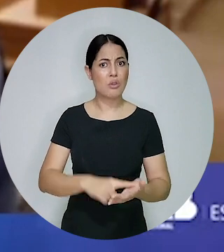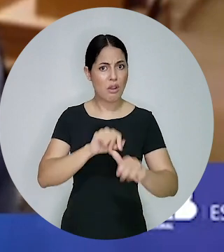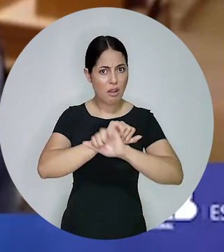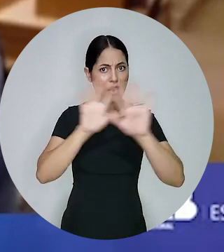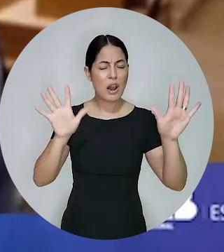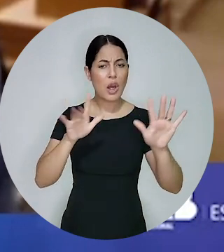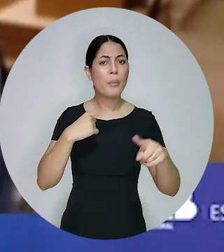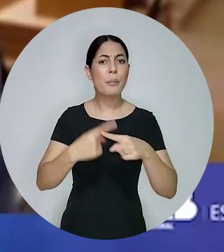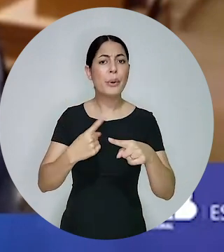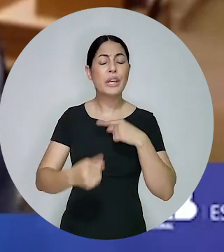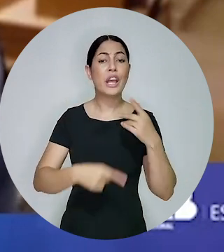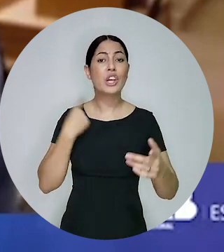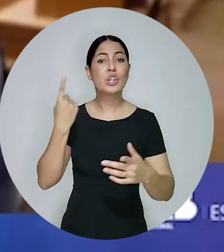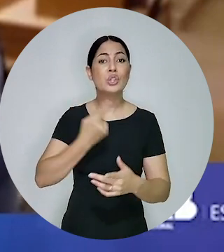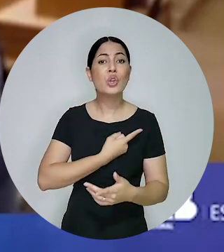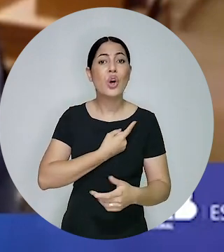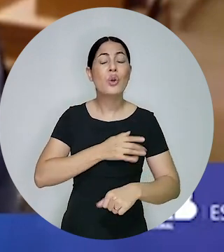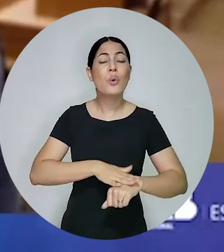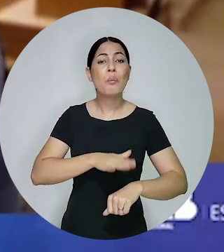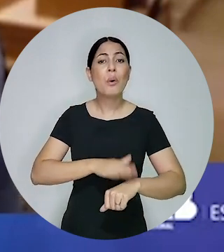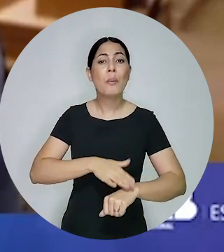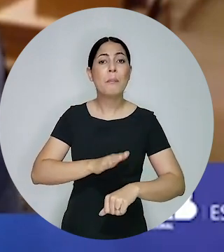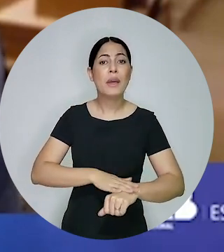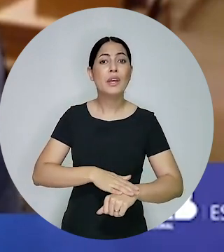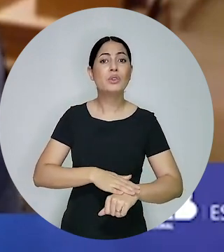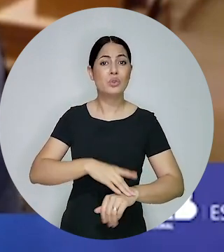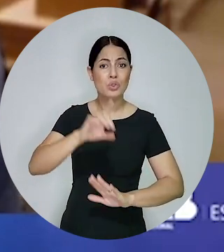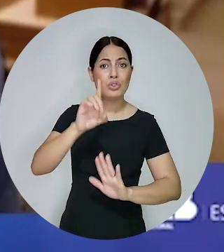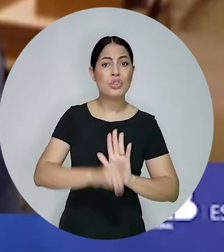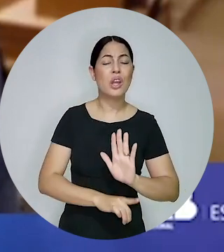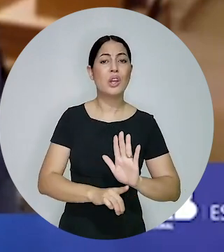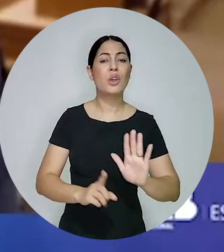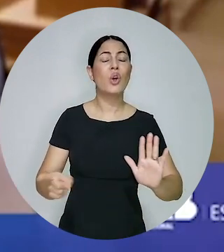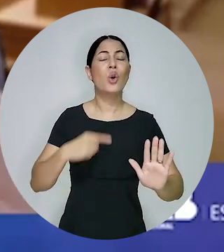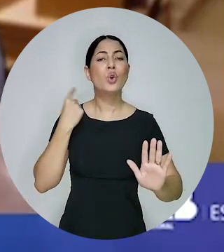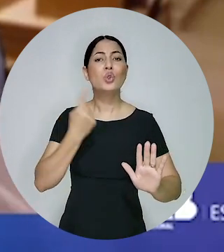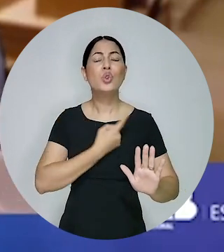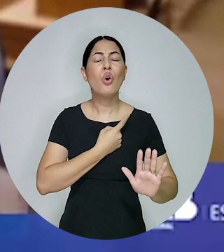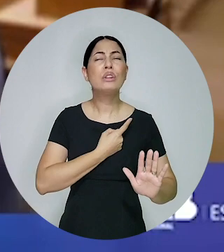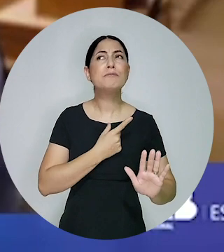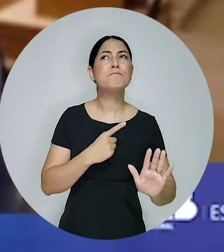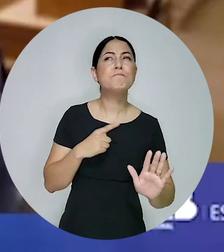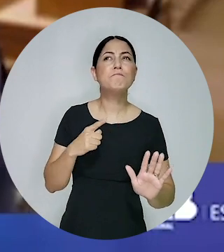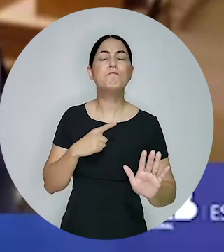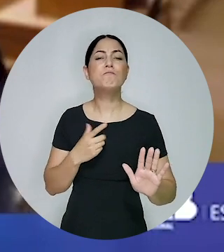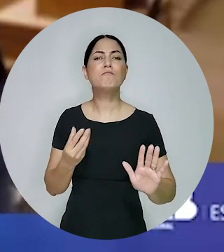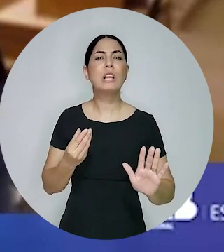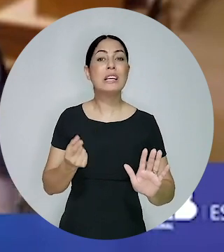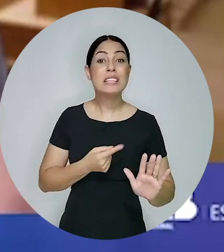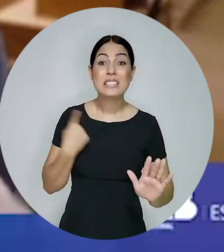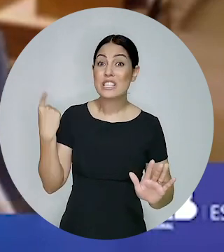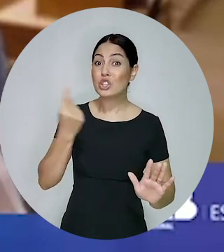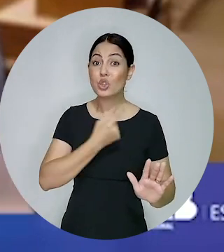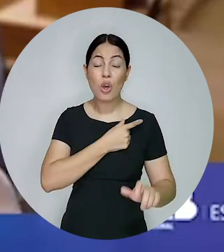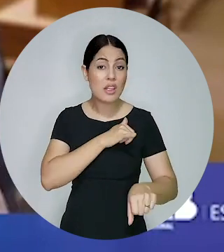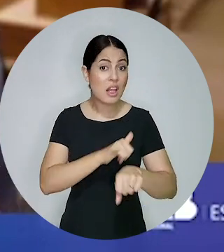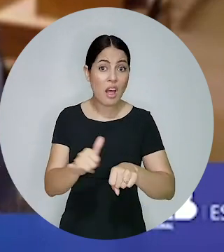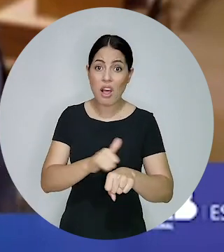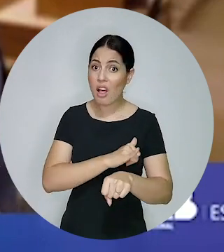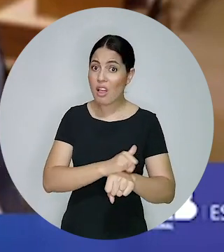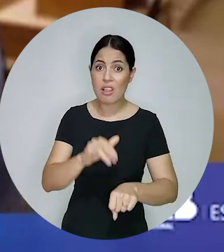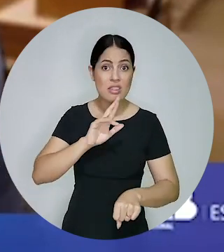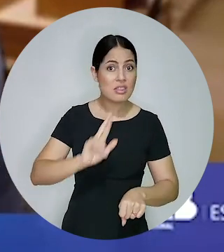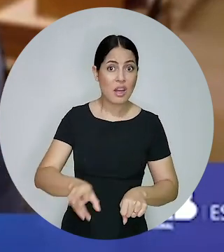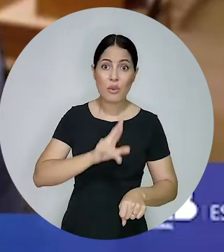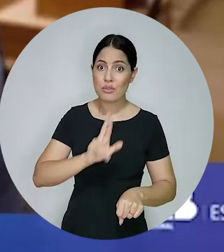registro, eu gosto muito de sinalizar que nós estamos num momento em que os advogados e operadores do direito começam a entender que se não